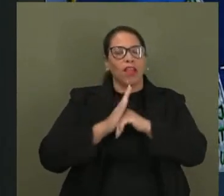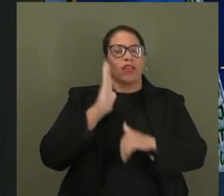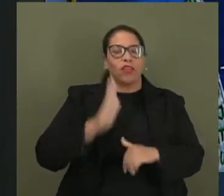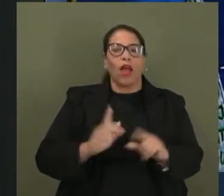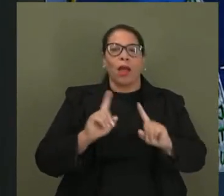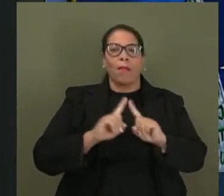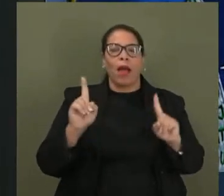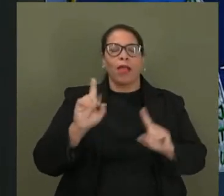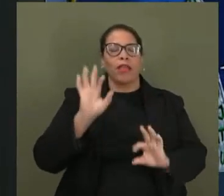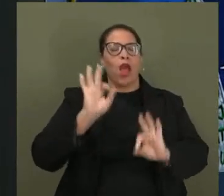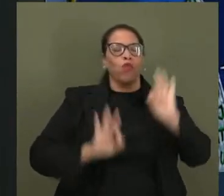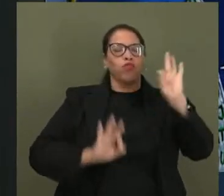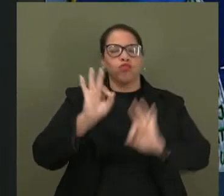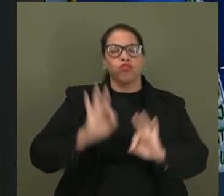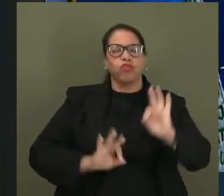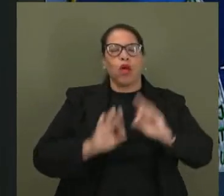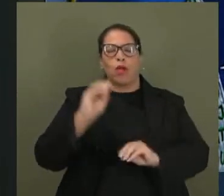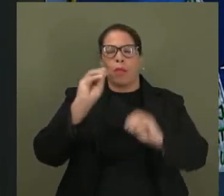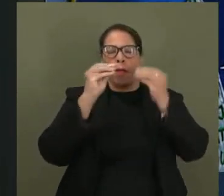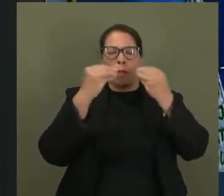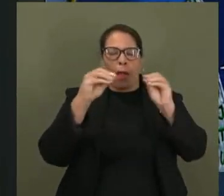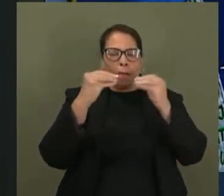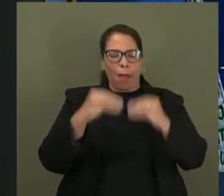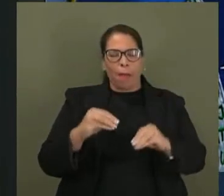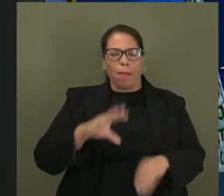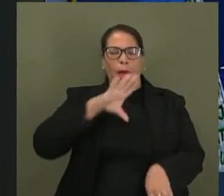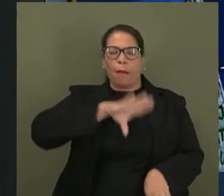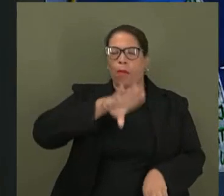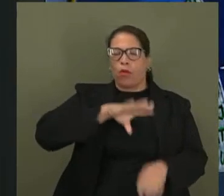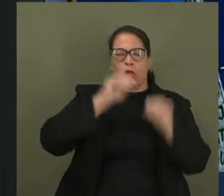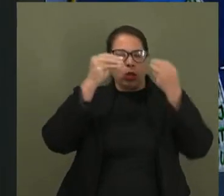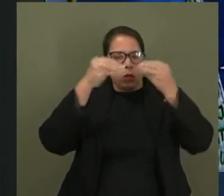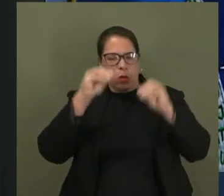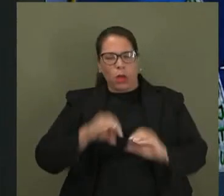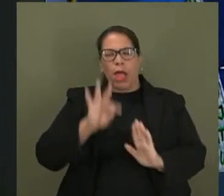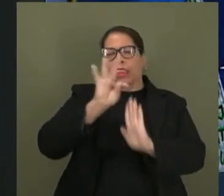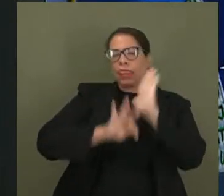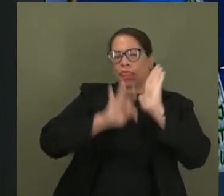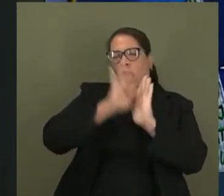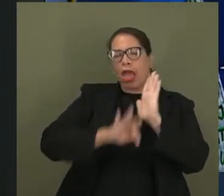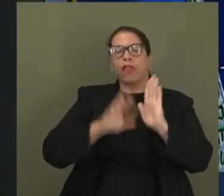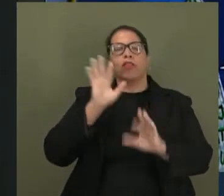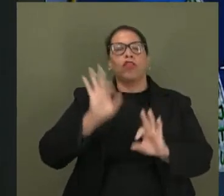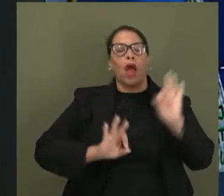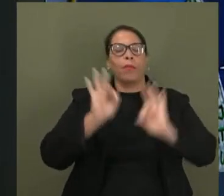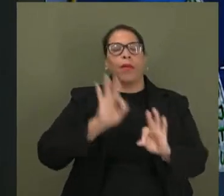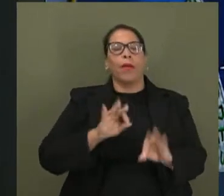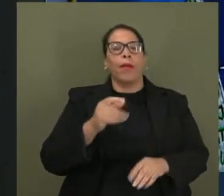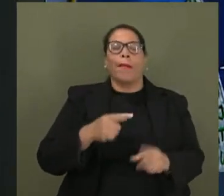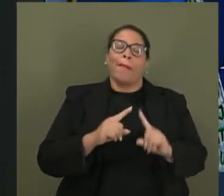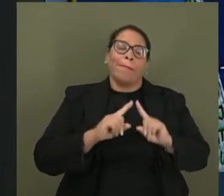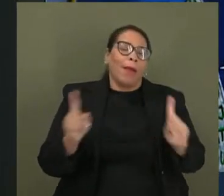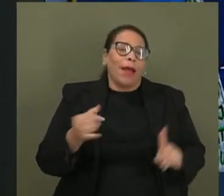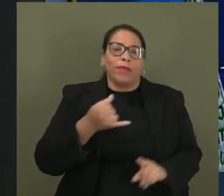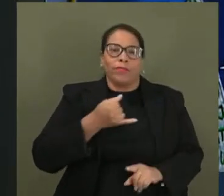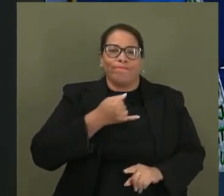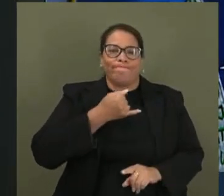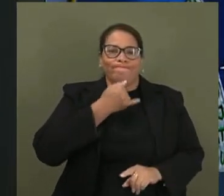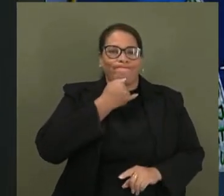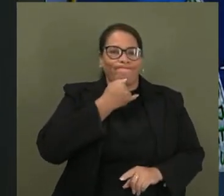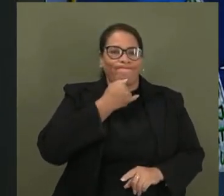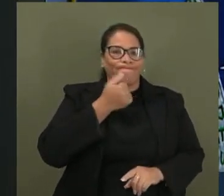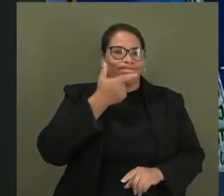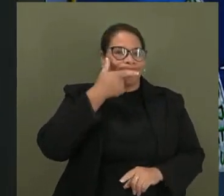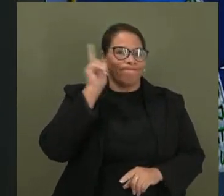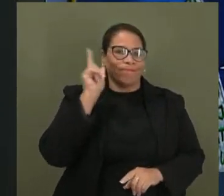E preparei discurso, cada palavra, cada sentimento, durante esses dias. Ontem,